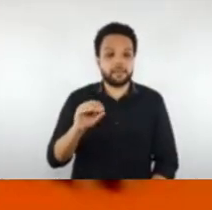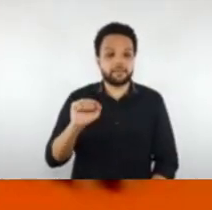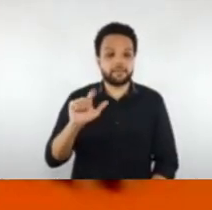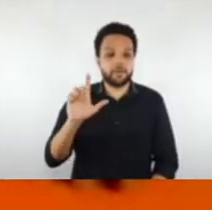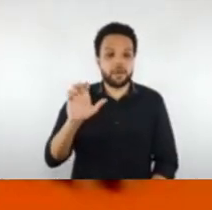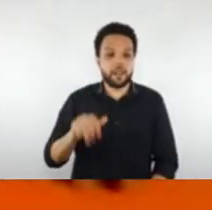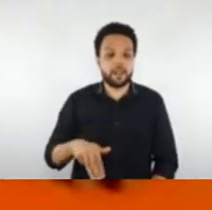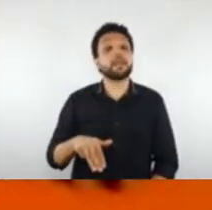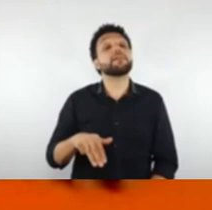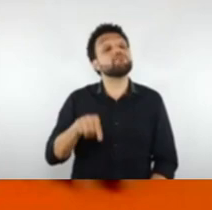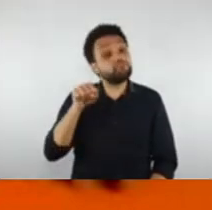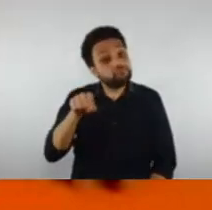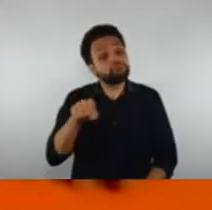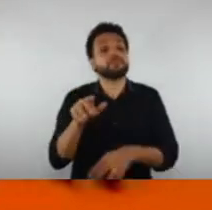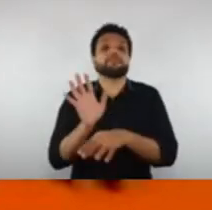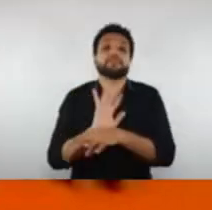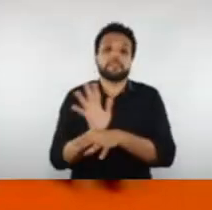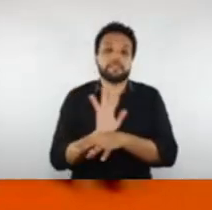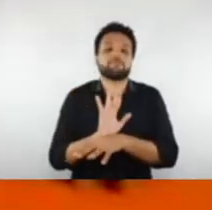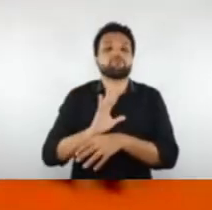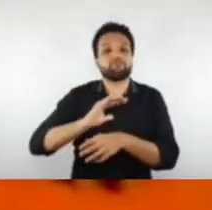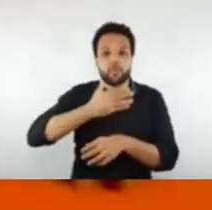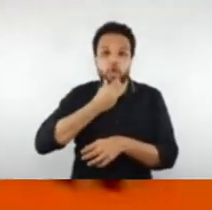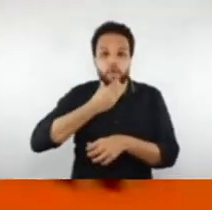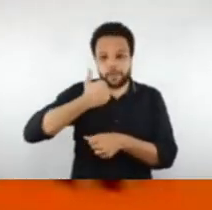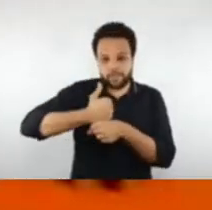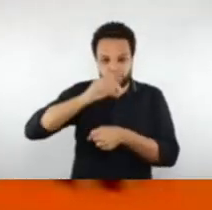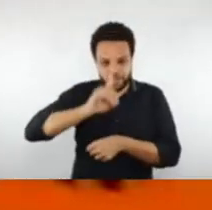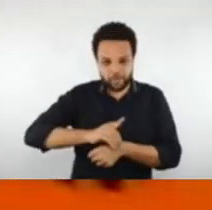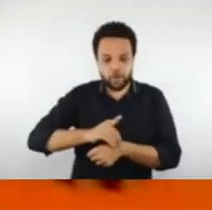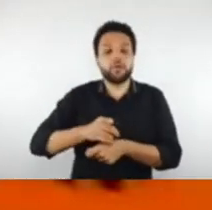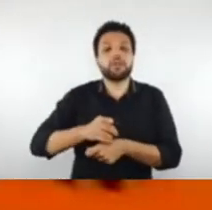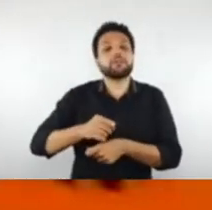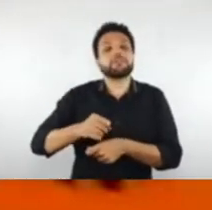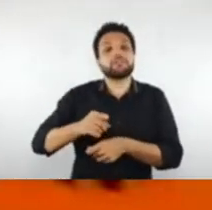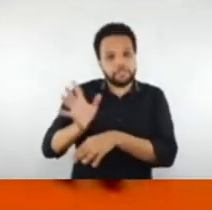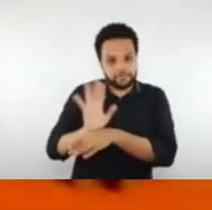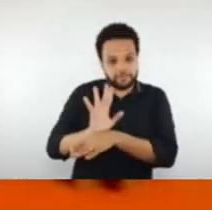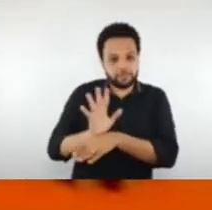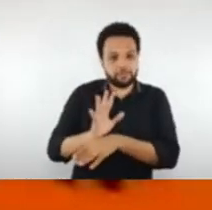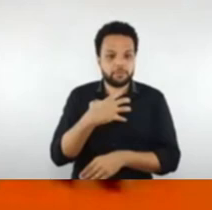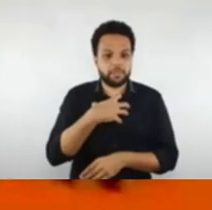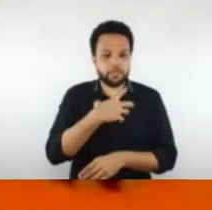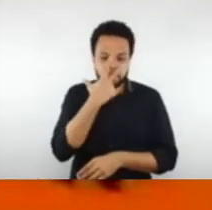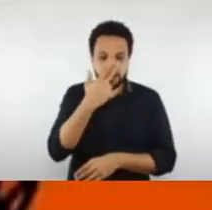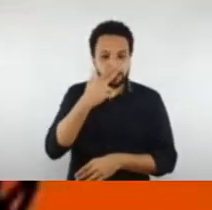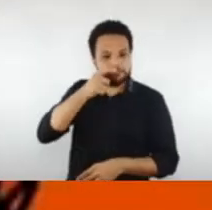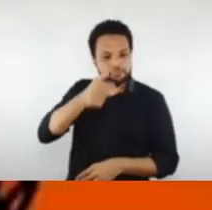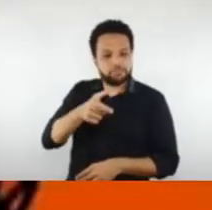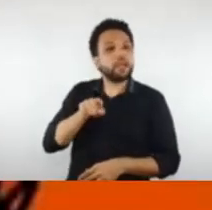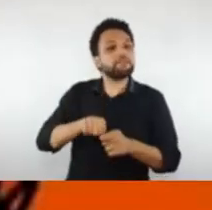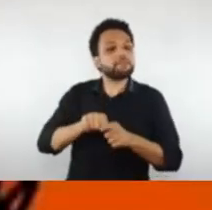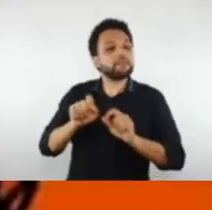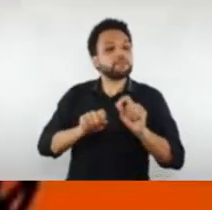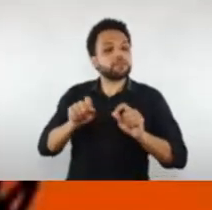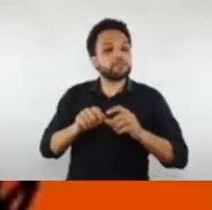que o diretor, né, o Marco Del Fiol, de forma bastante interessante, o que ele fez?